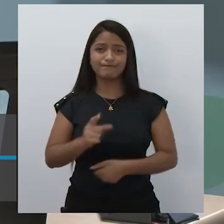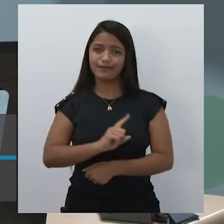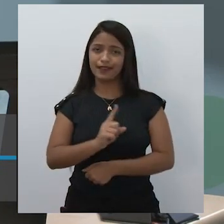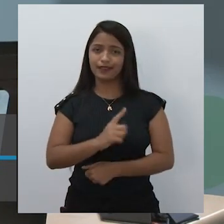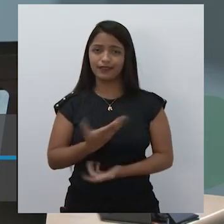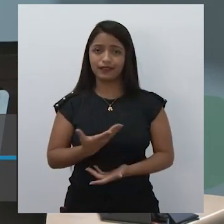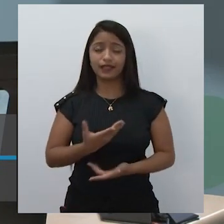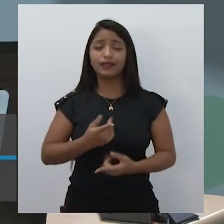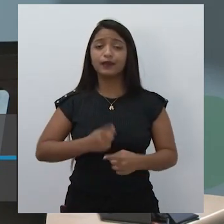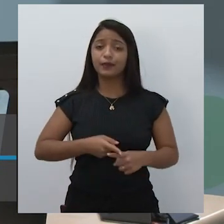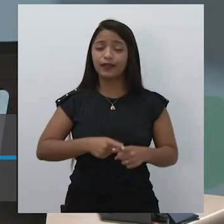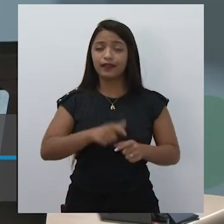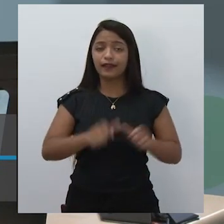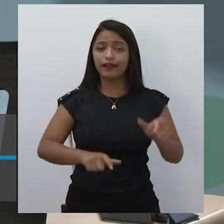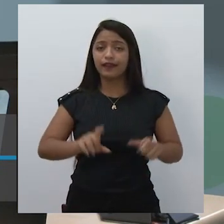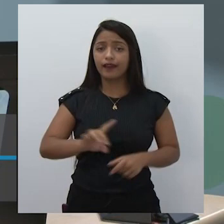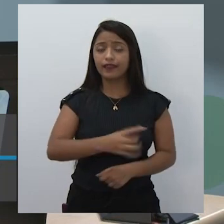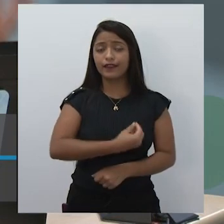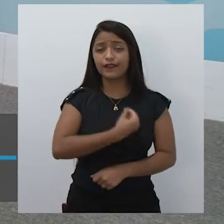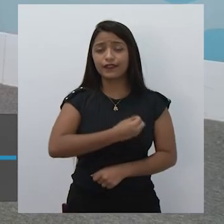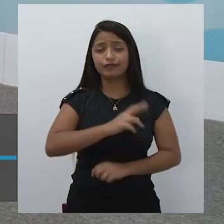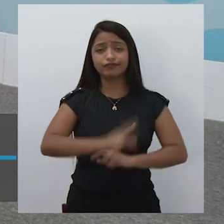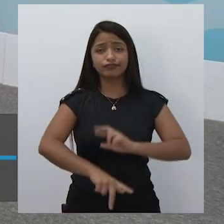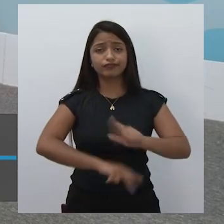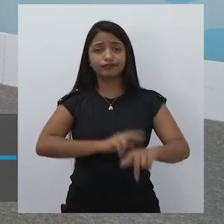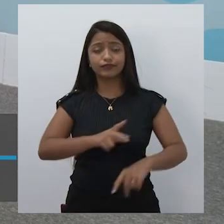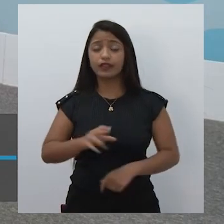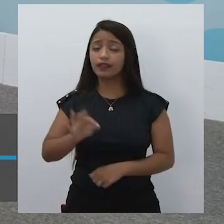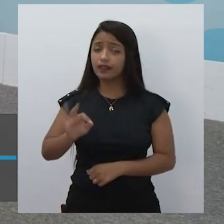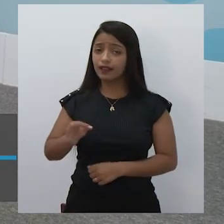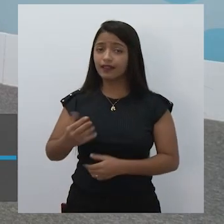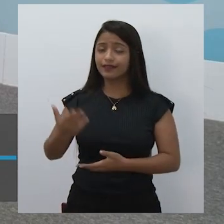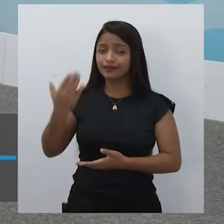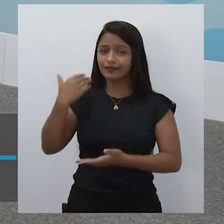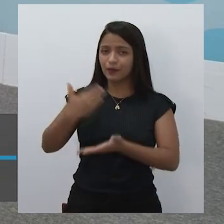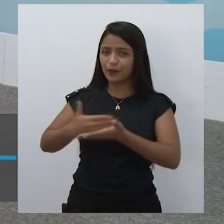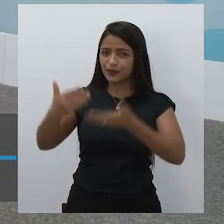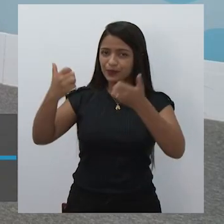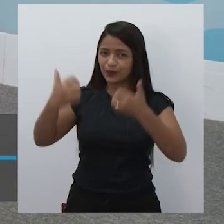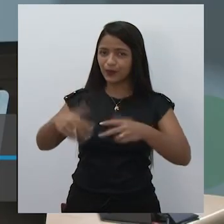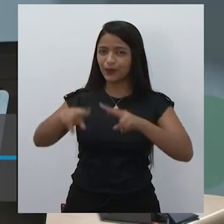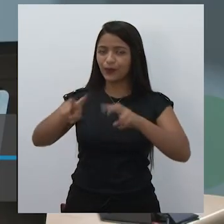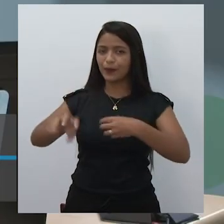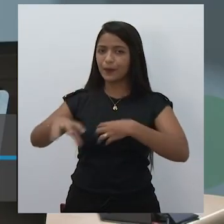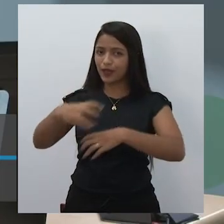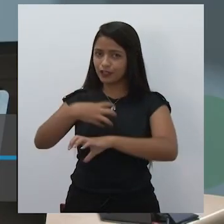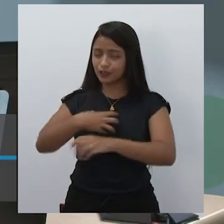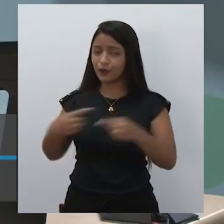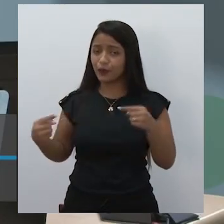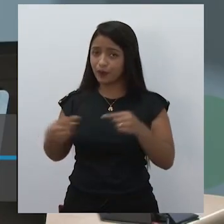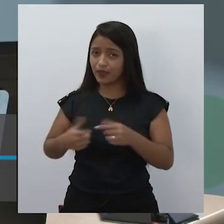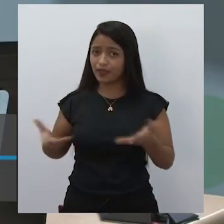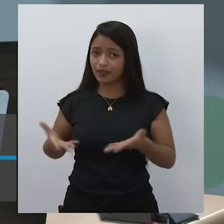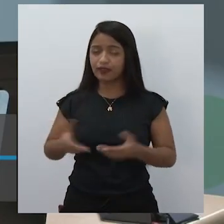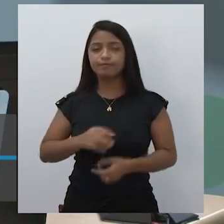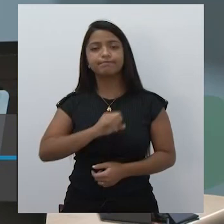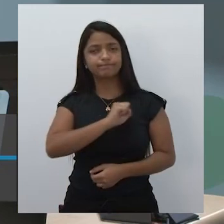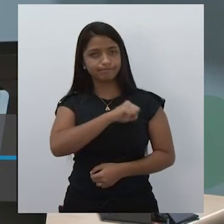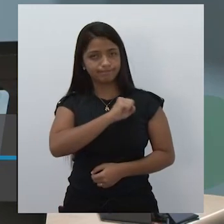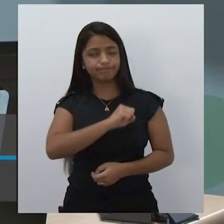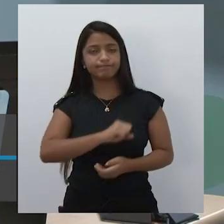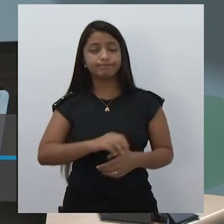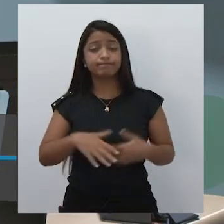vidas diferentes, né? É a empatia do início da TPC. E aí, como é que a gente vai fazer, né? Para compatibilizar o